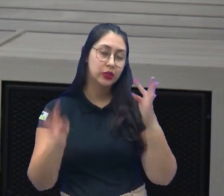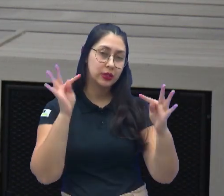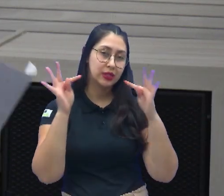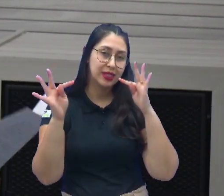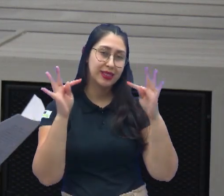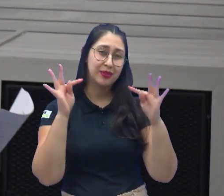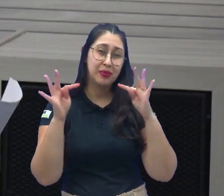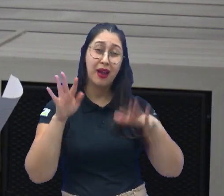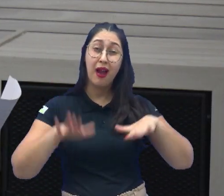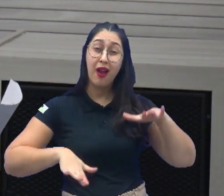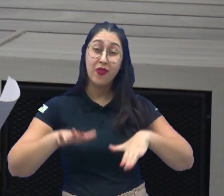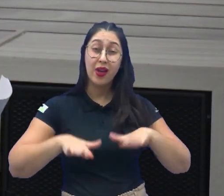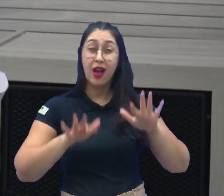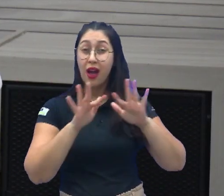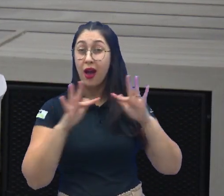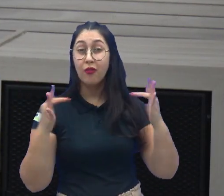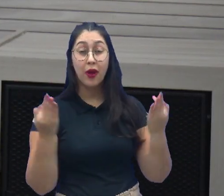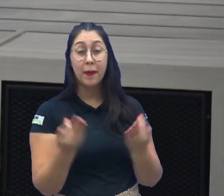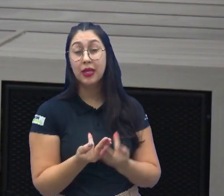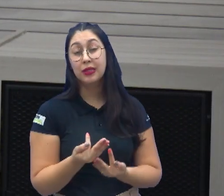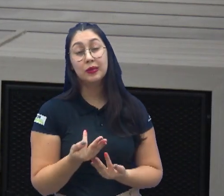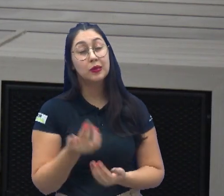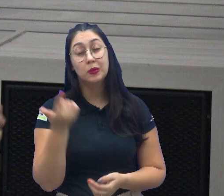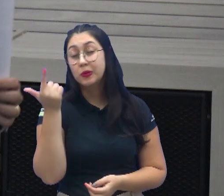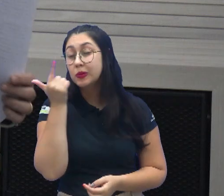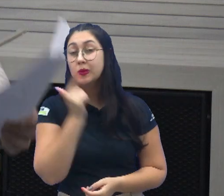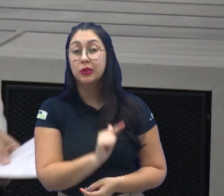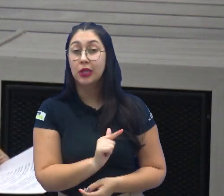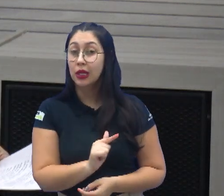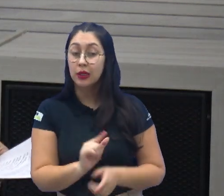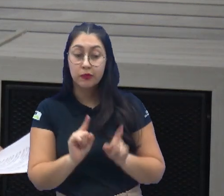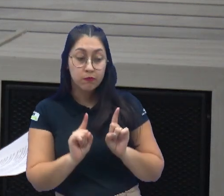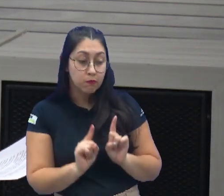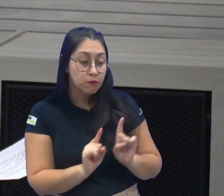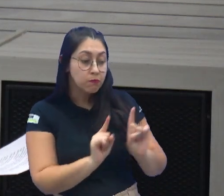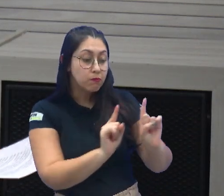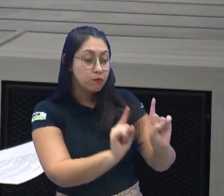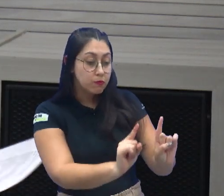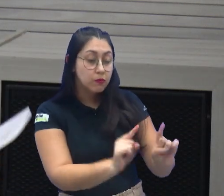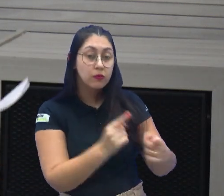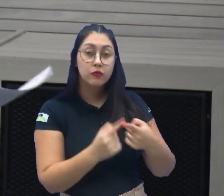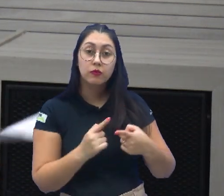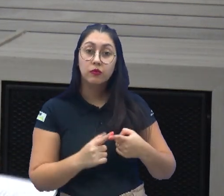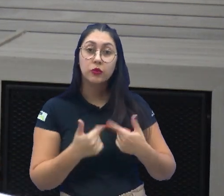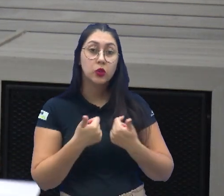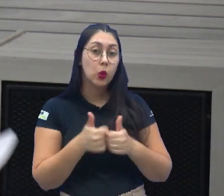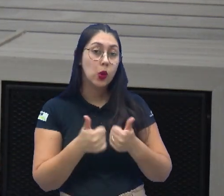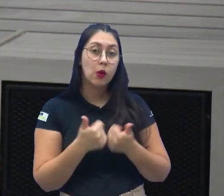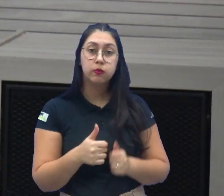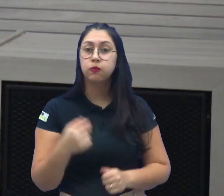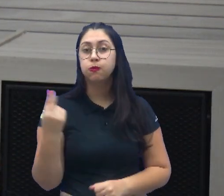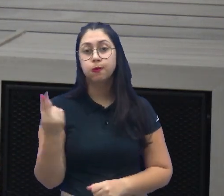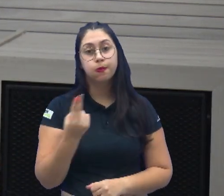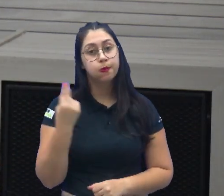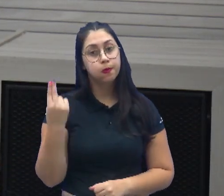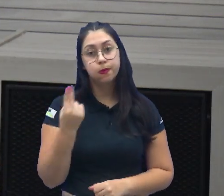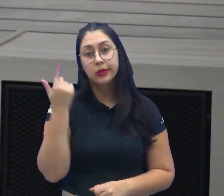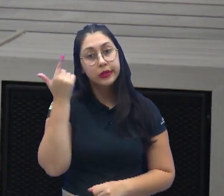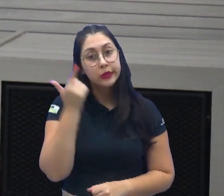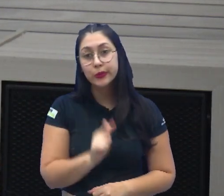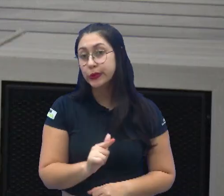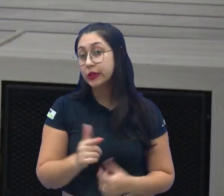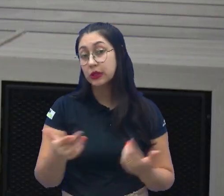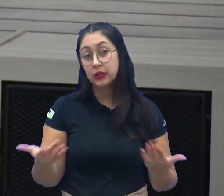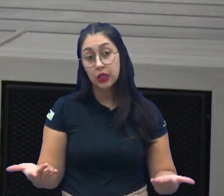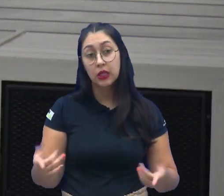Muitas vezes a família não consegue levar a criança num transporte coletivo, no ônibus. Também várias reclamações